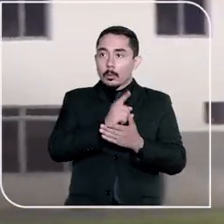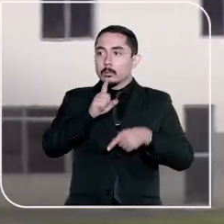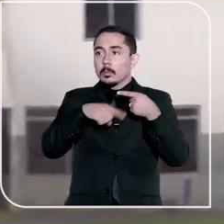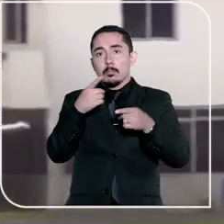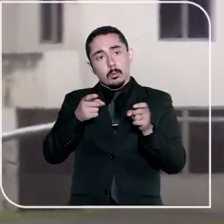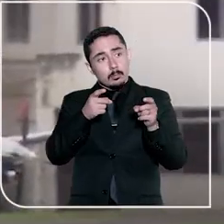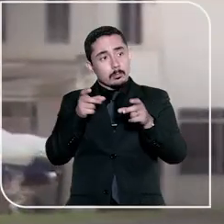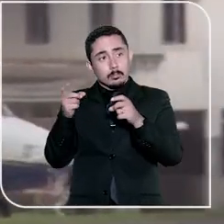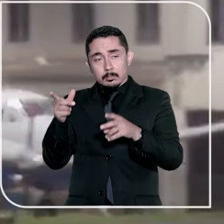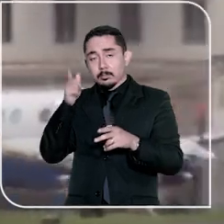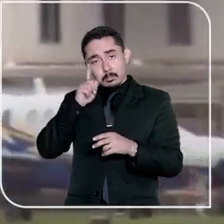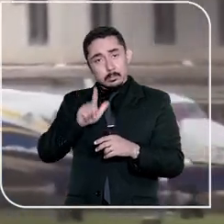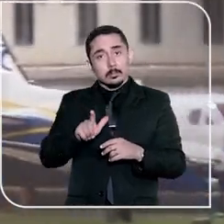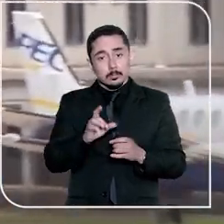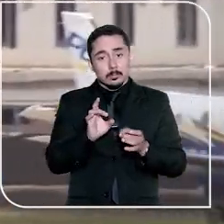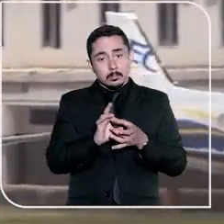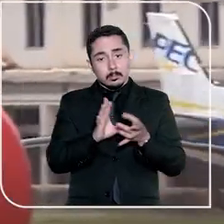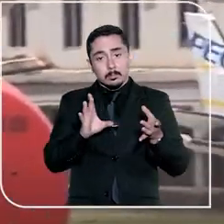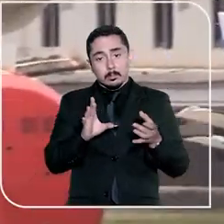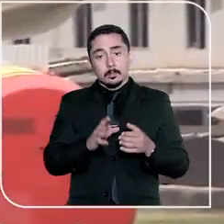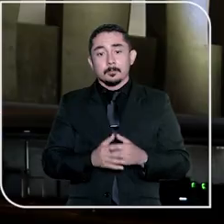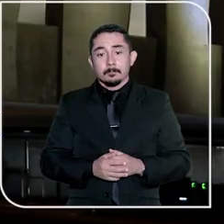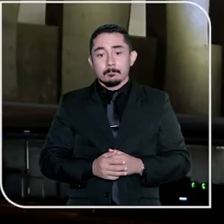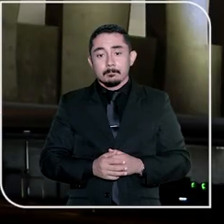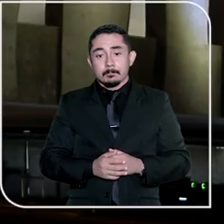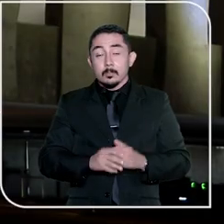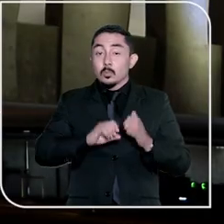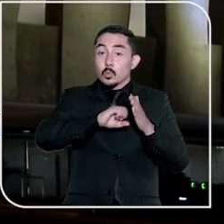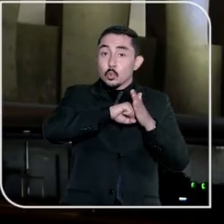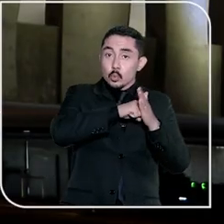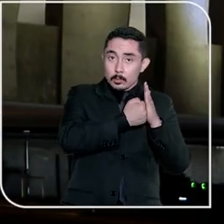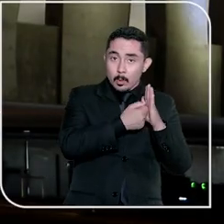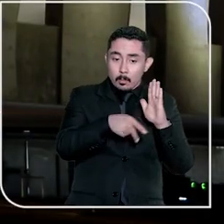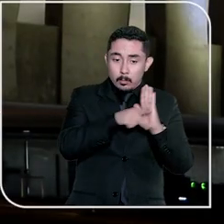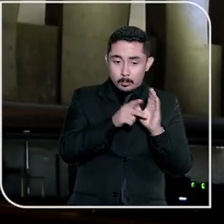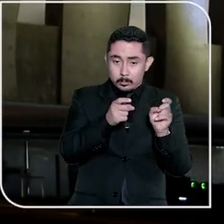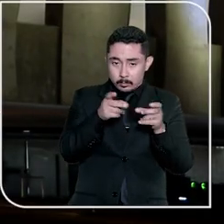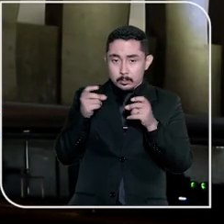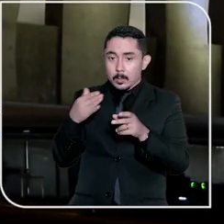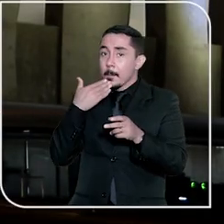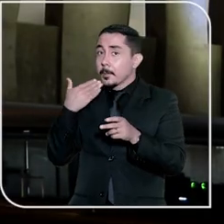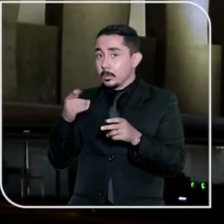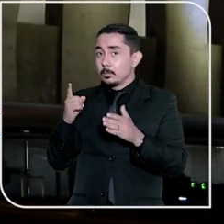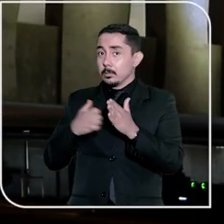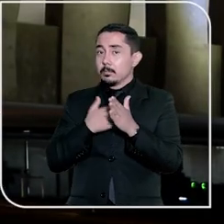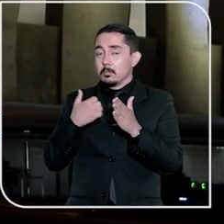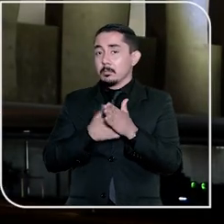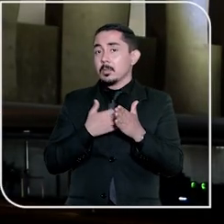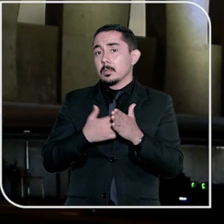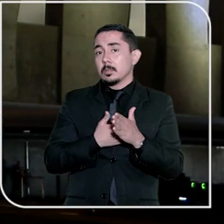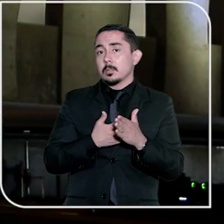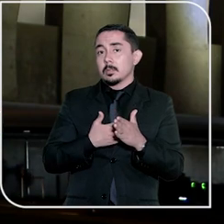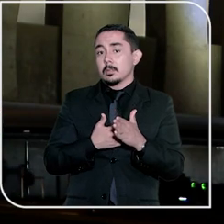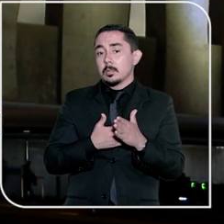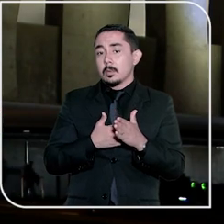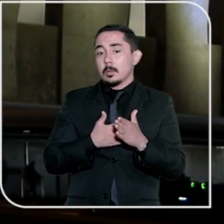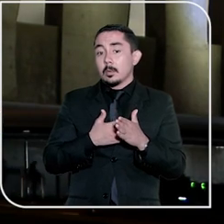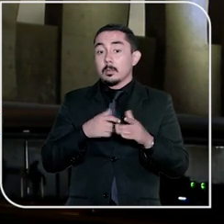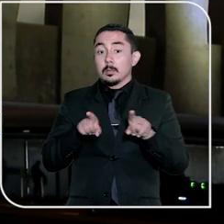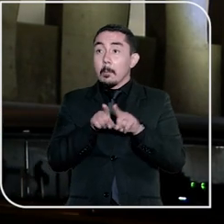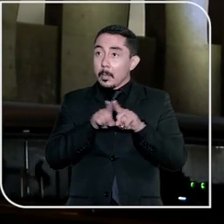efetivada a venda do patrimônio da empresa a suspensão dos Leilões foi um pedido do empresário que controlava a